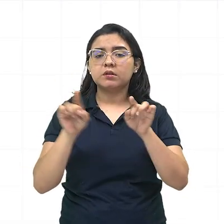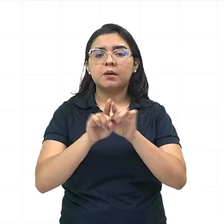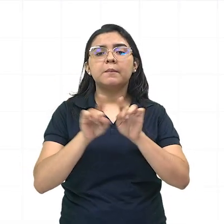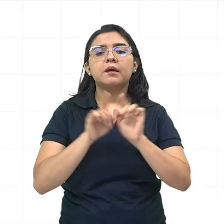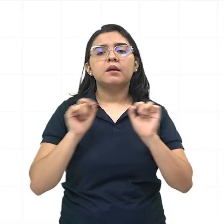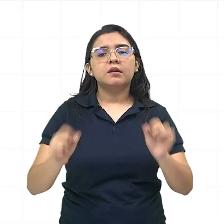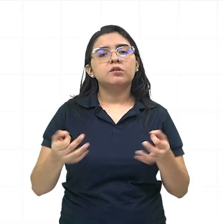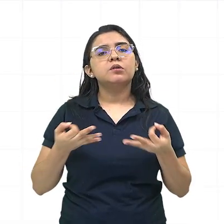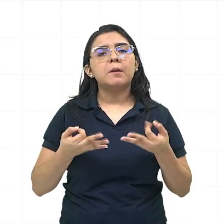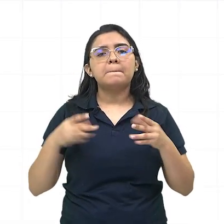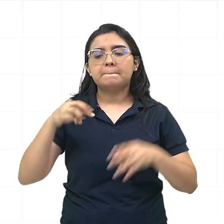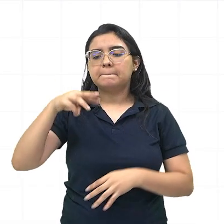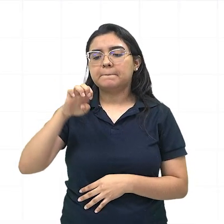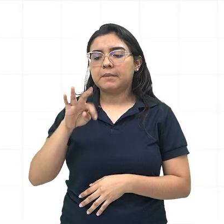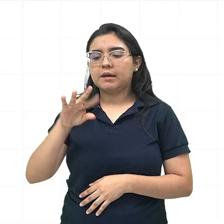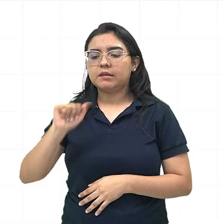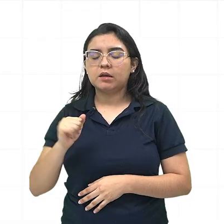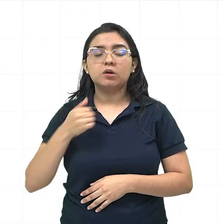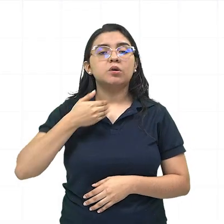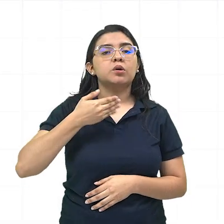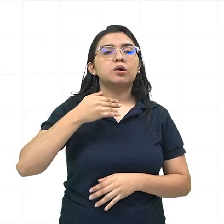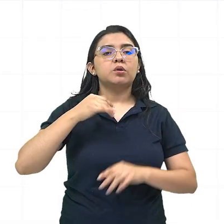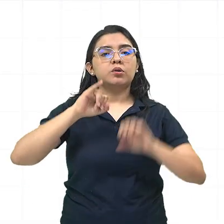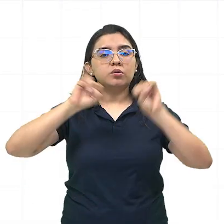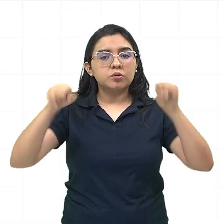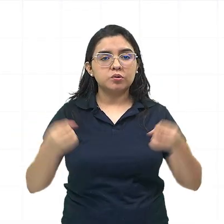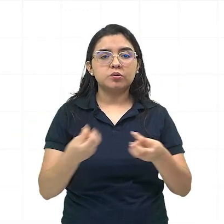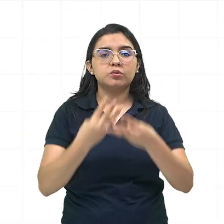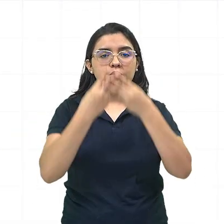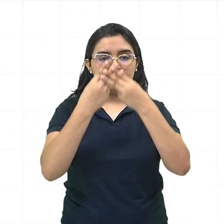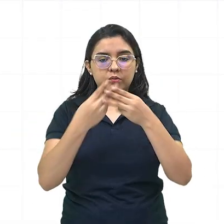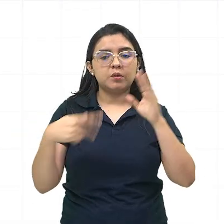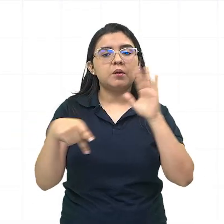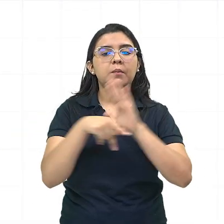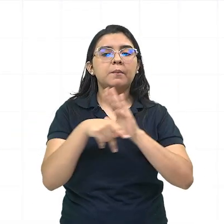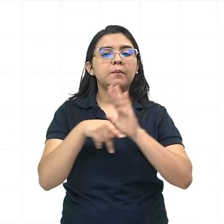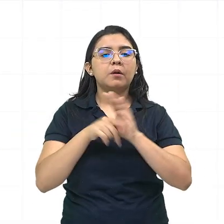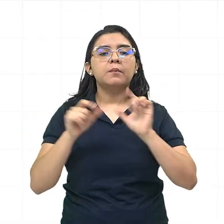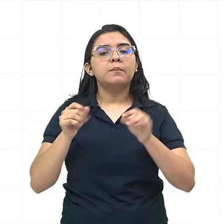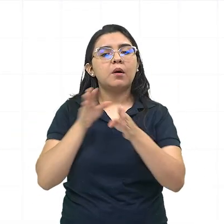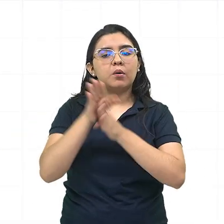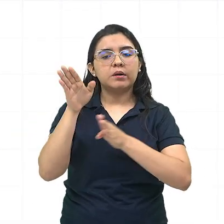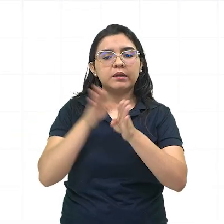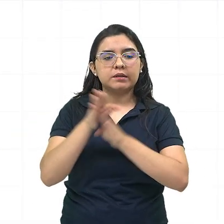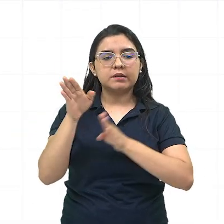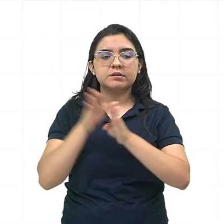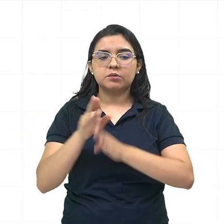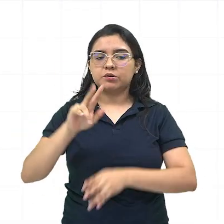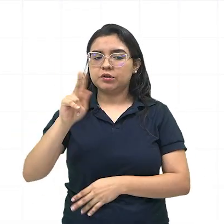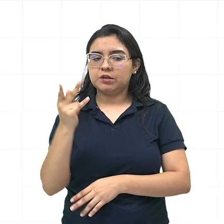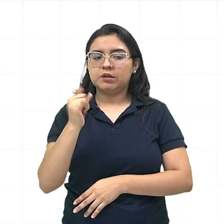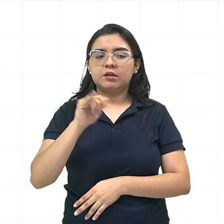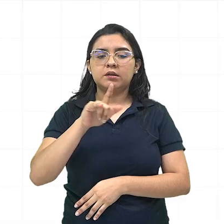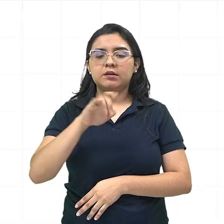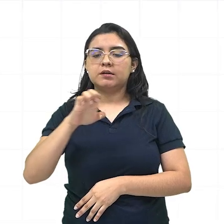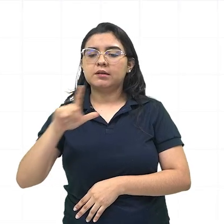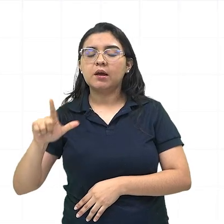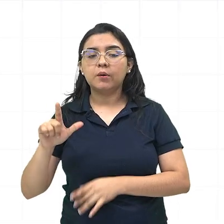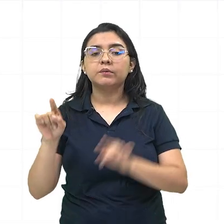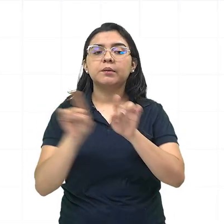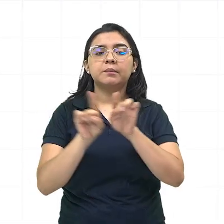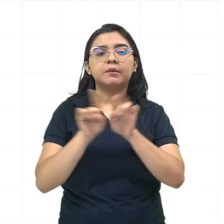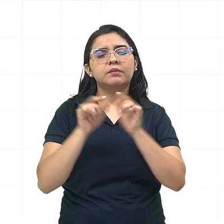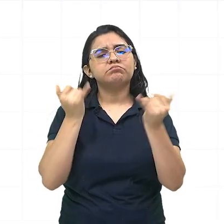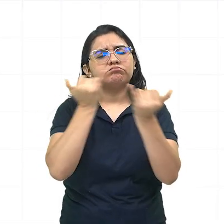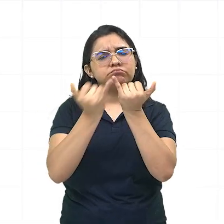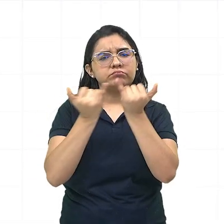budismo a gente chama de meta. No judaísmo é uma orientação do Hillel, né? De Hillel. Também nós temos algumas semelhanças